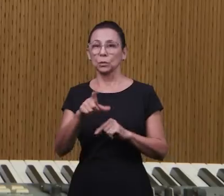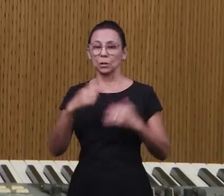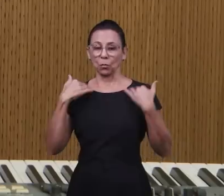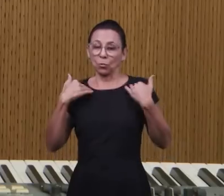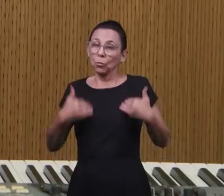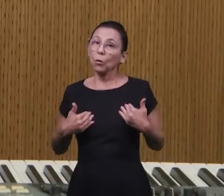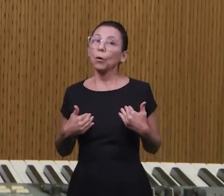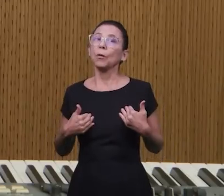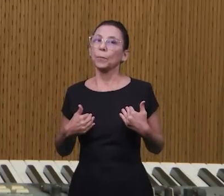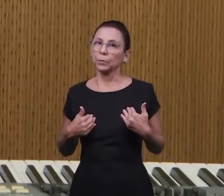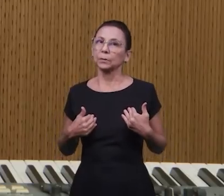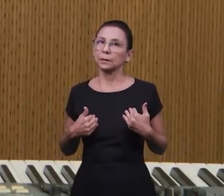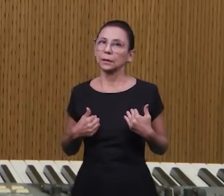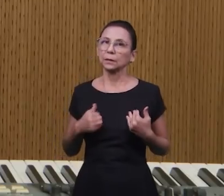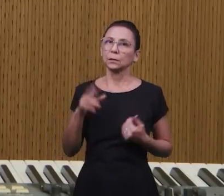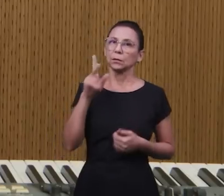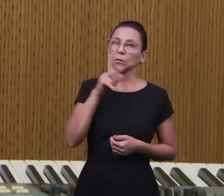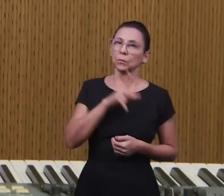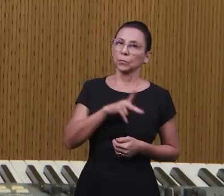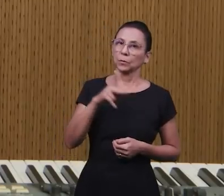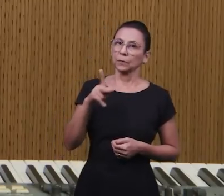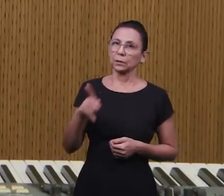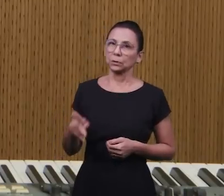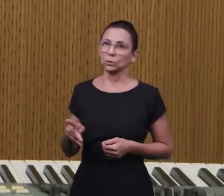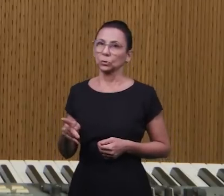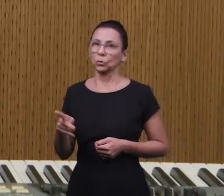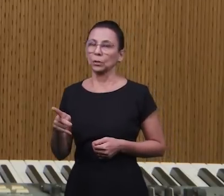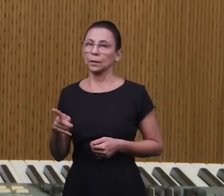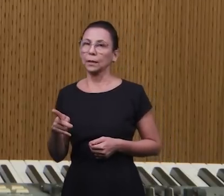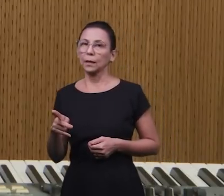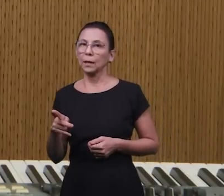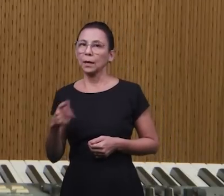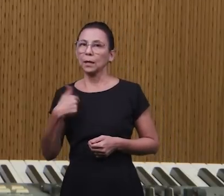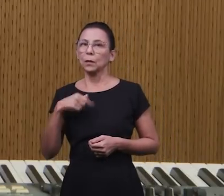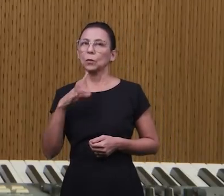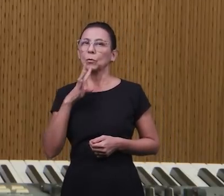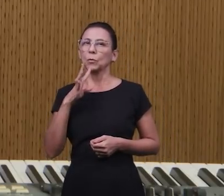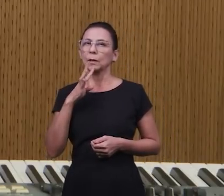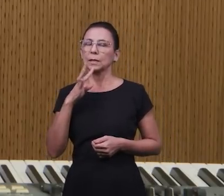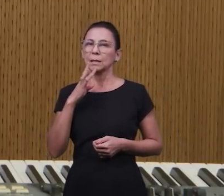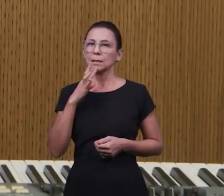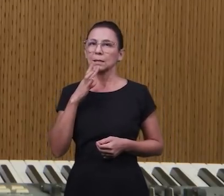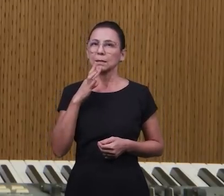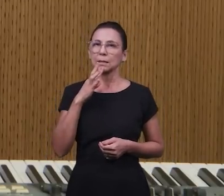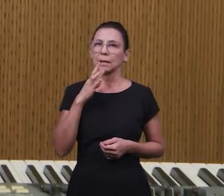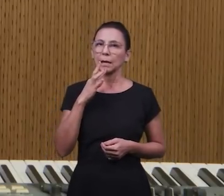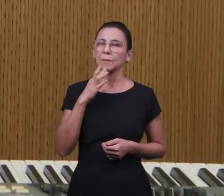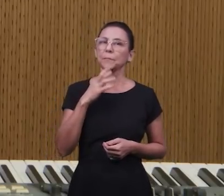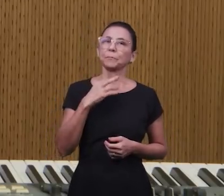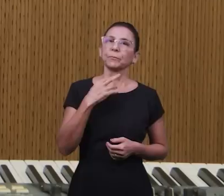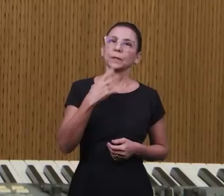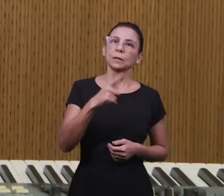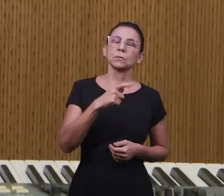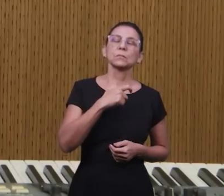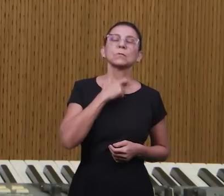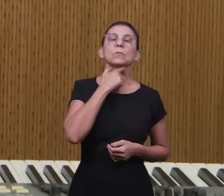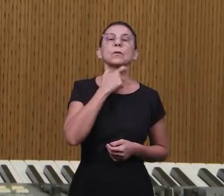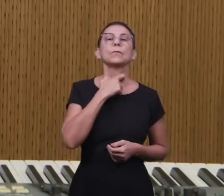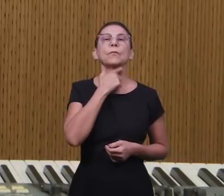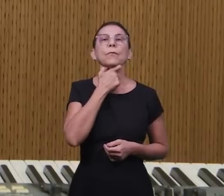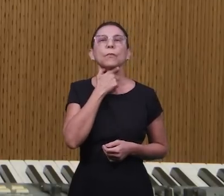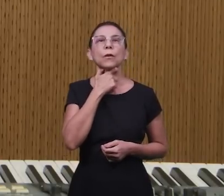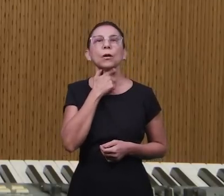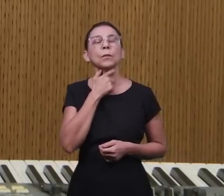o seu corpo. Então, enquanto professora de canto, eu preciso conhecer a fisiologia vocal do seu instrumento,